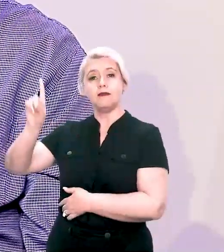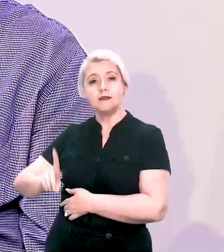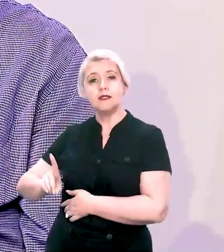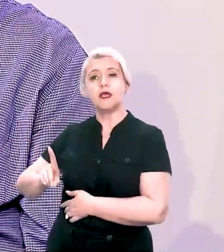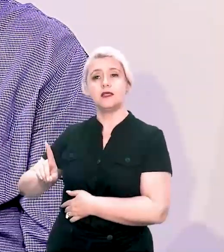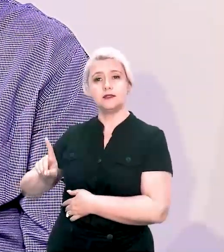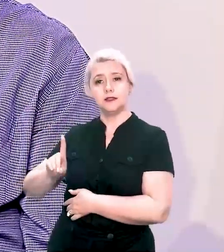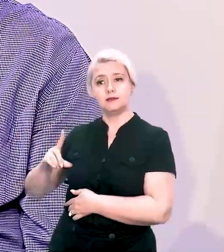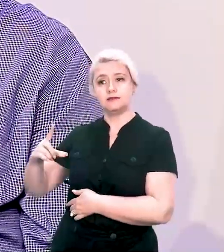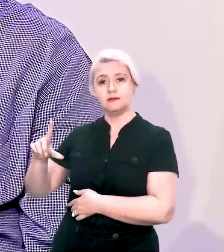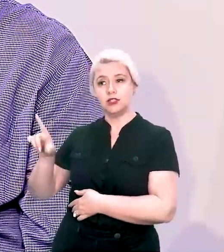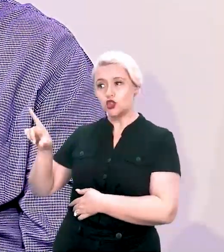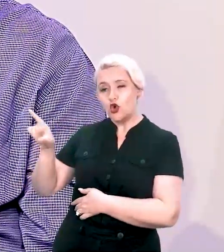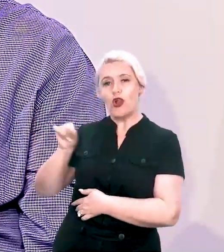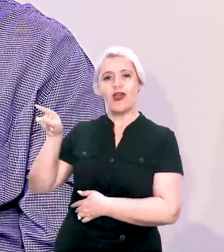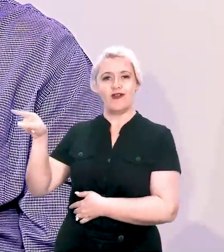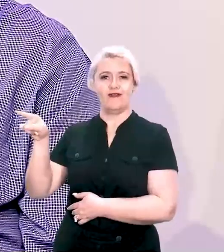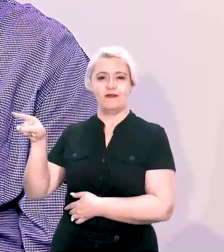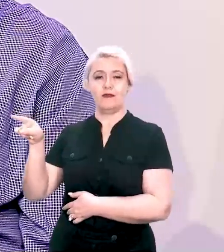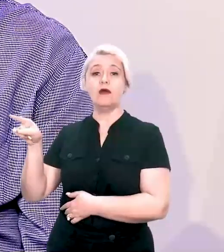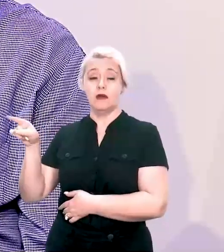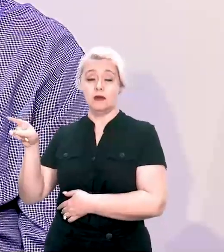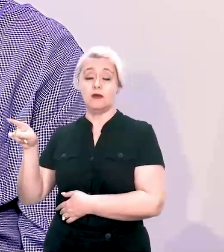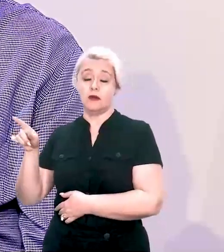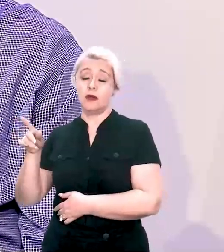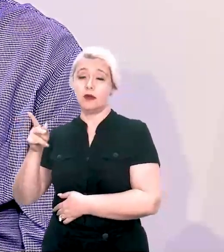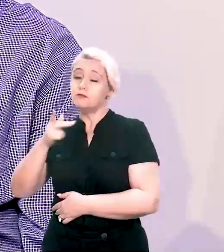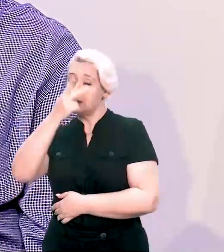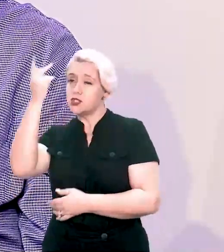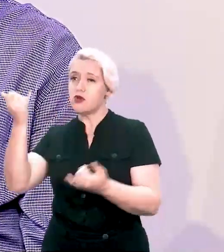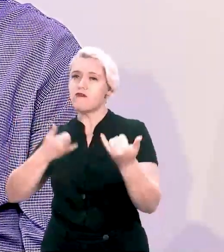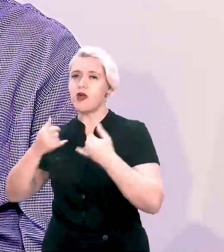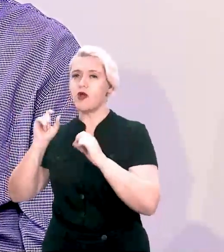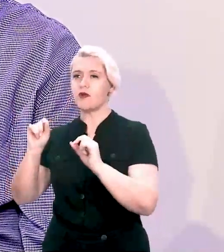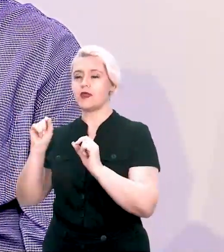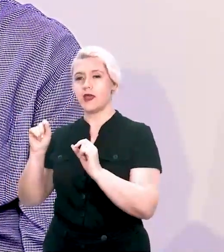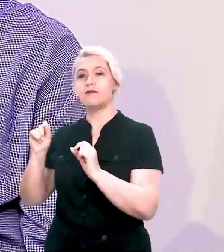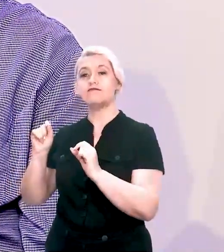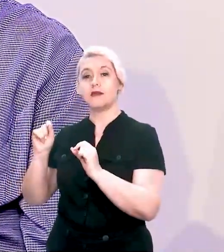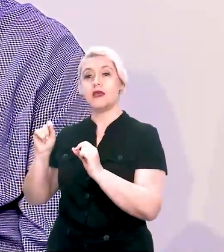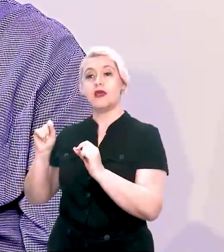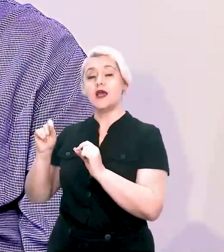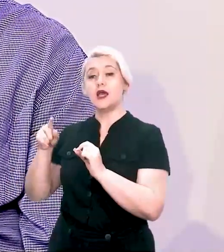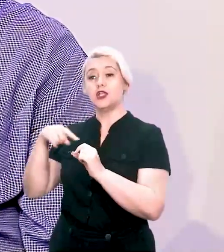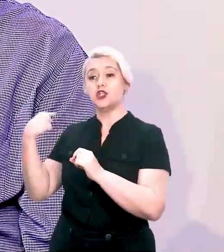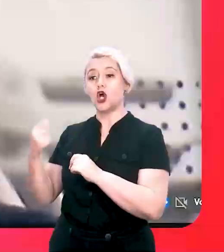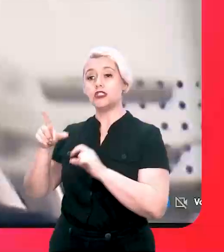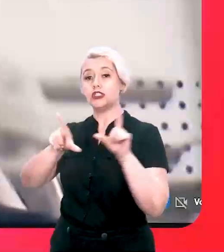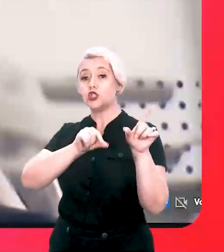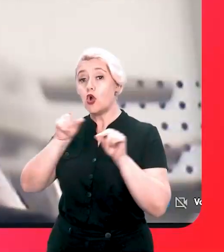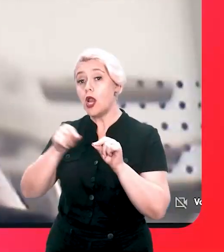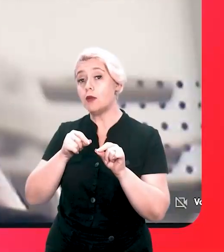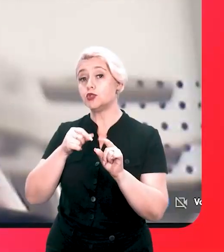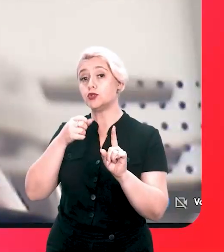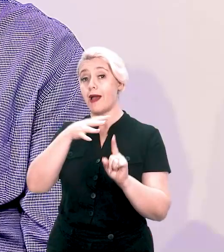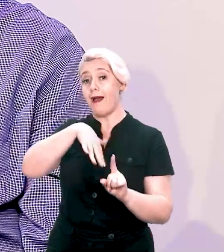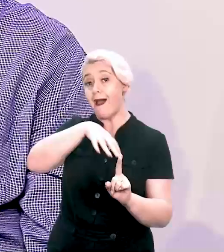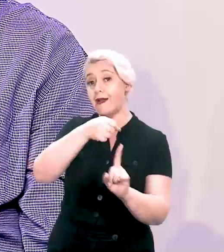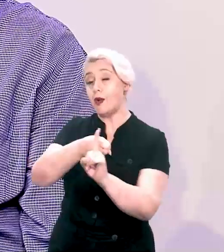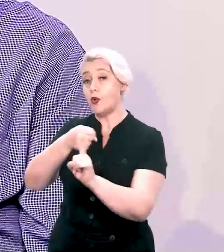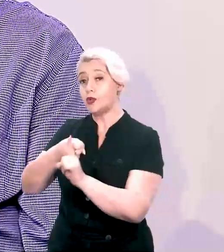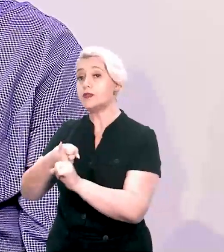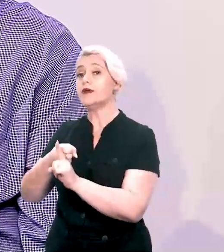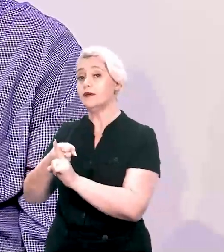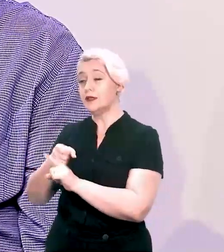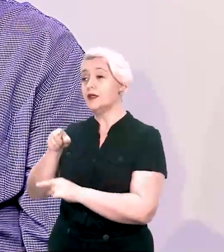Disse que a gente na vida escolhe algumas causas e tem as causas que escolhem a gente. Você foi